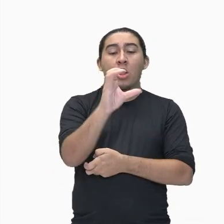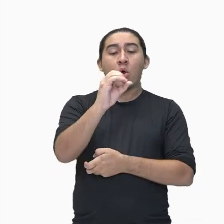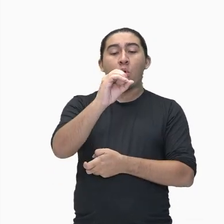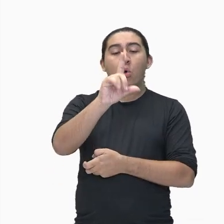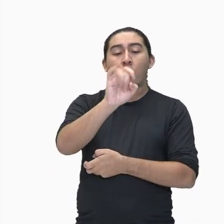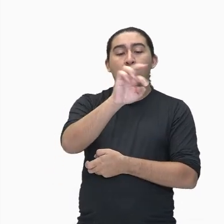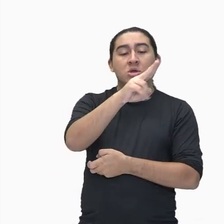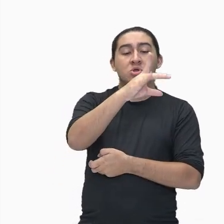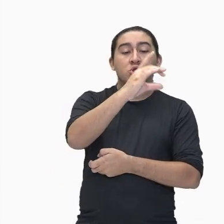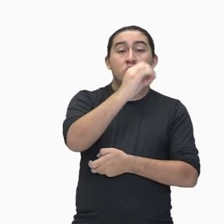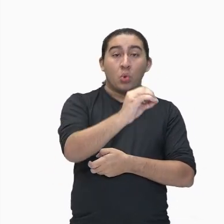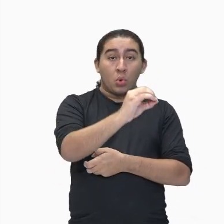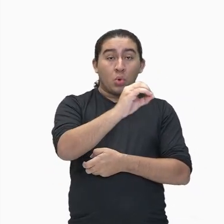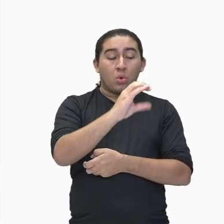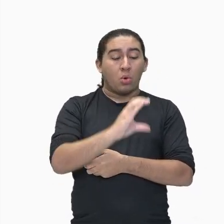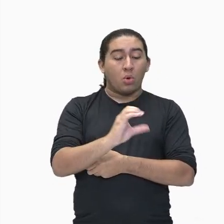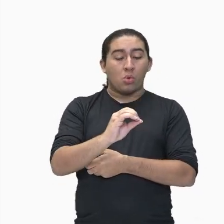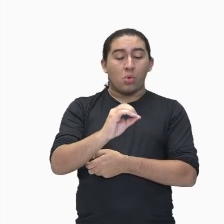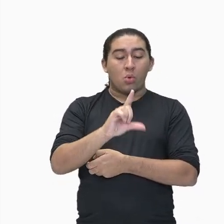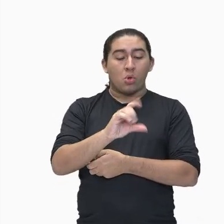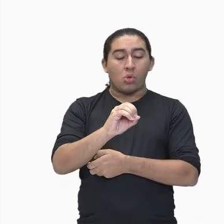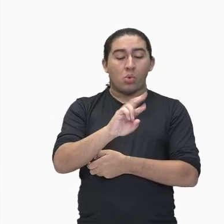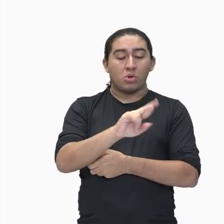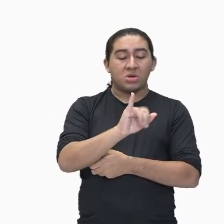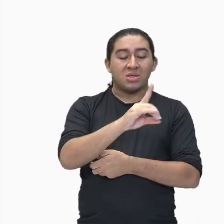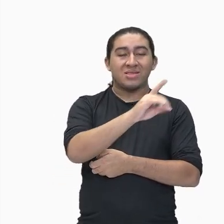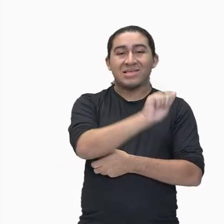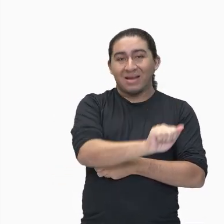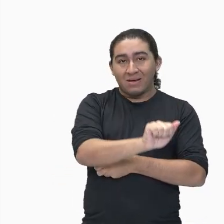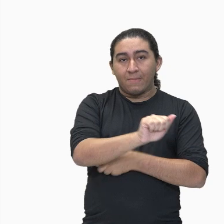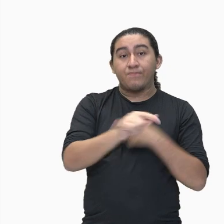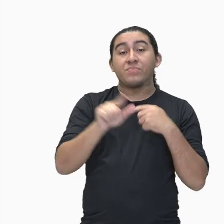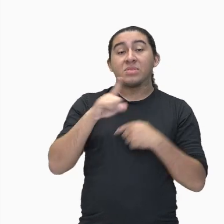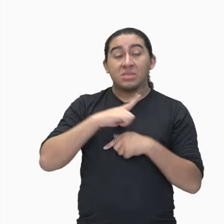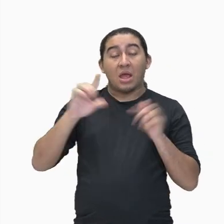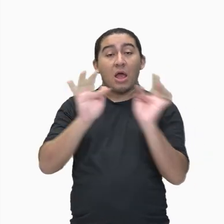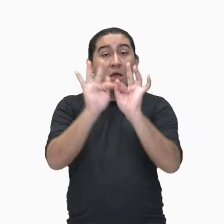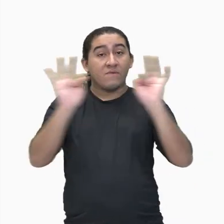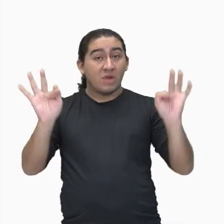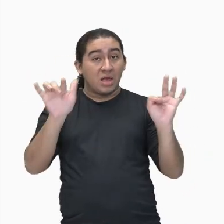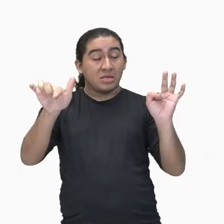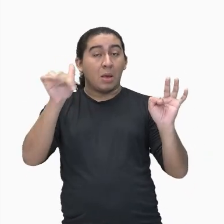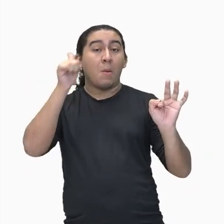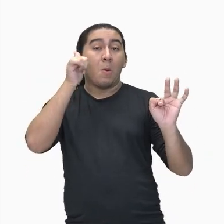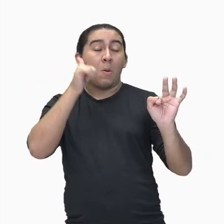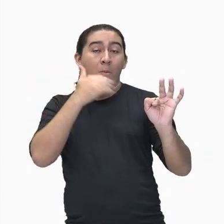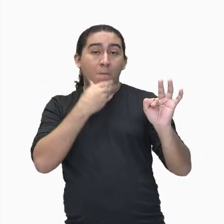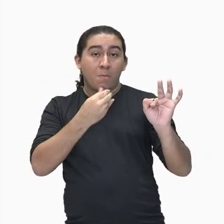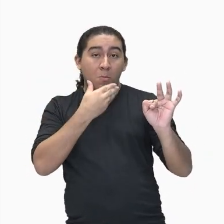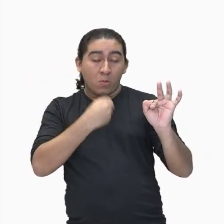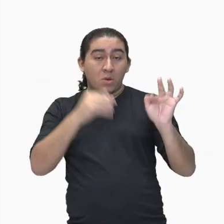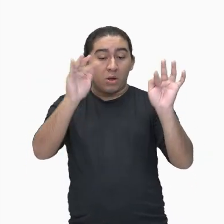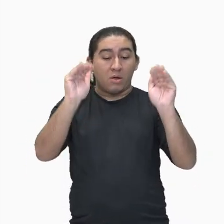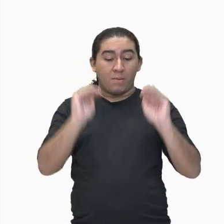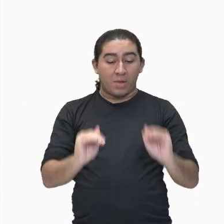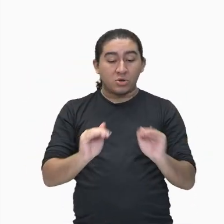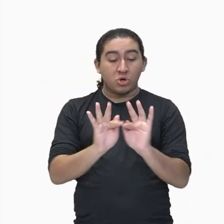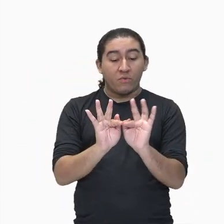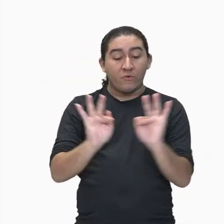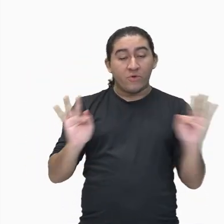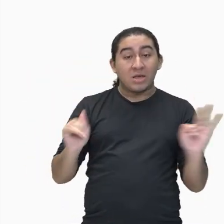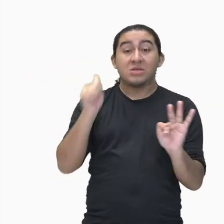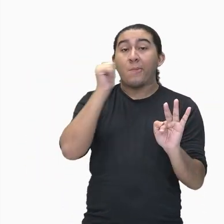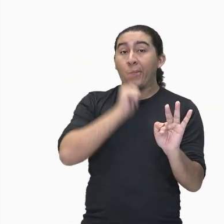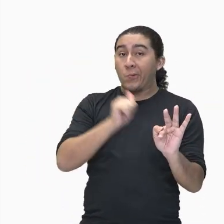feminino. Compreenderam? Por isso que é biforme. Nesse caso, tem duas formas, tá? Tanto para